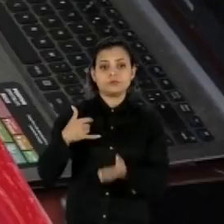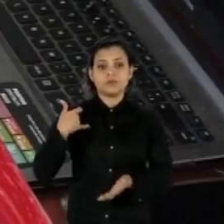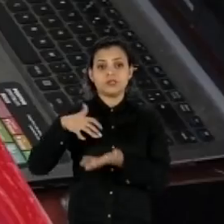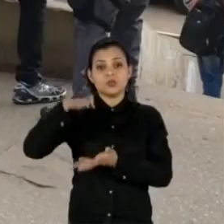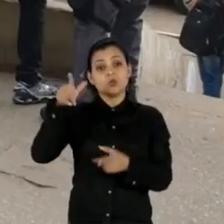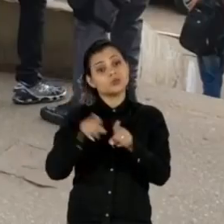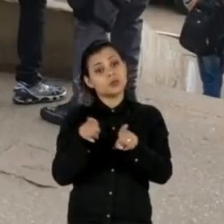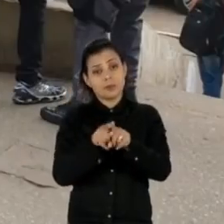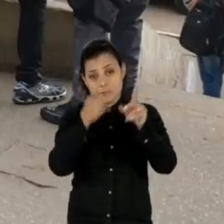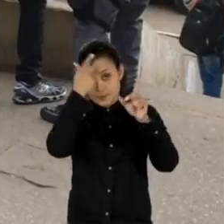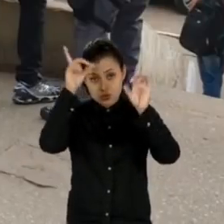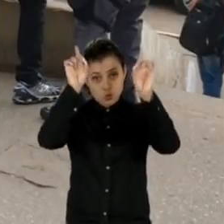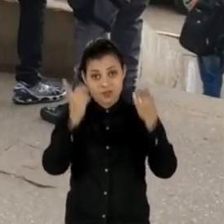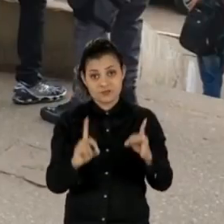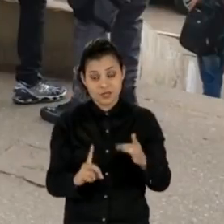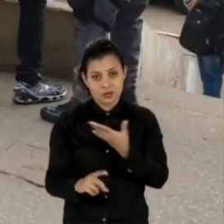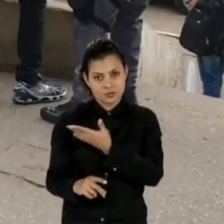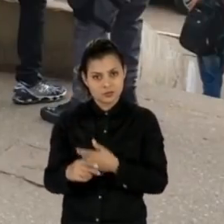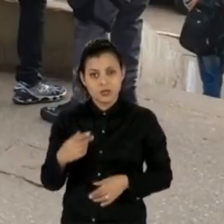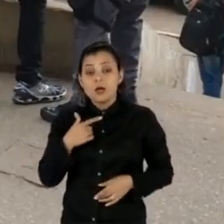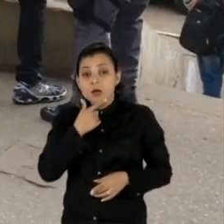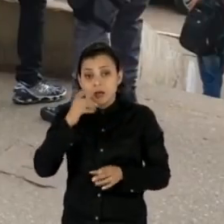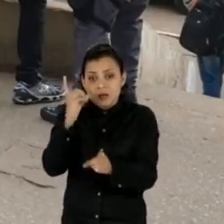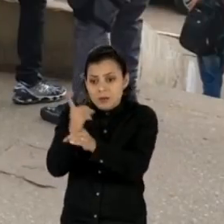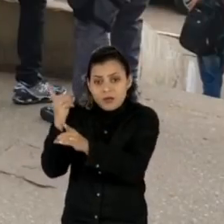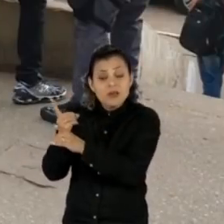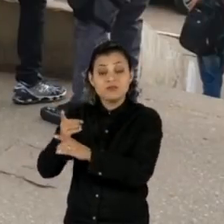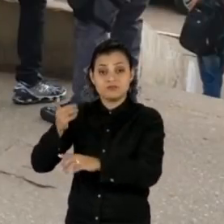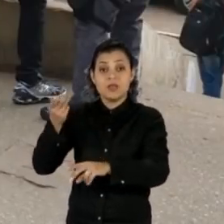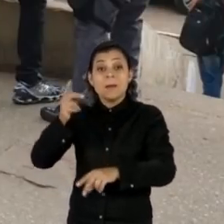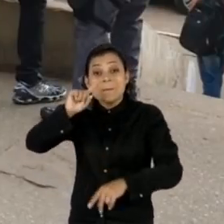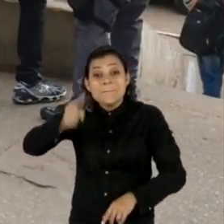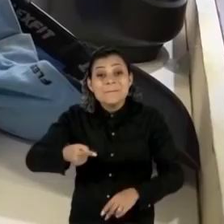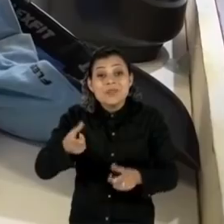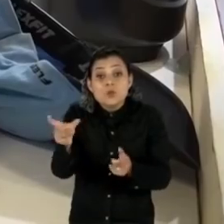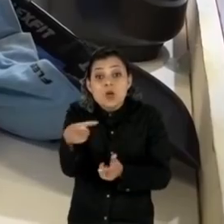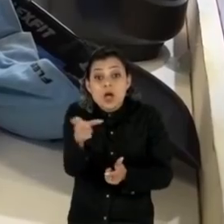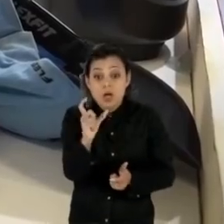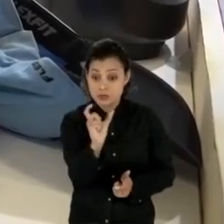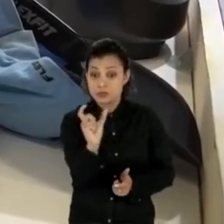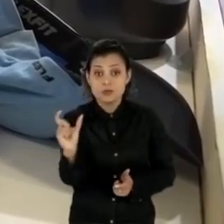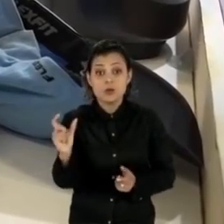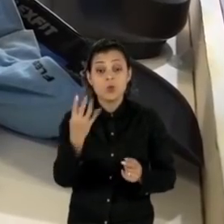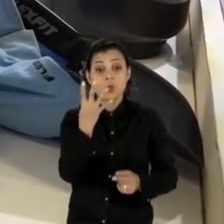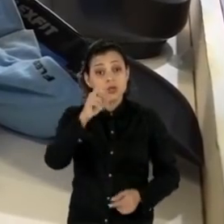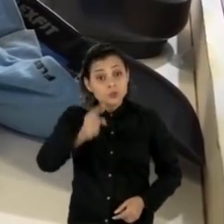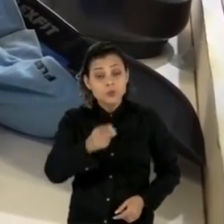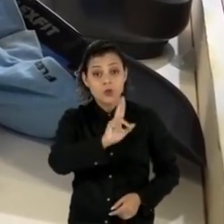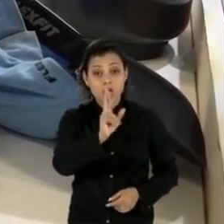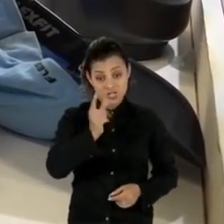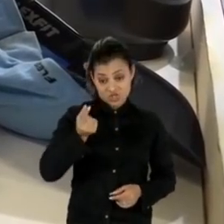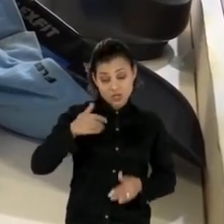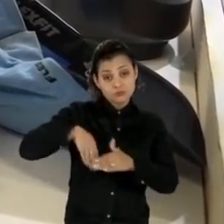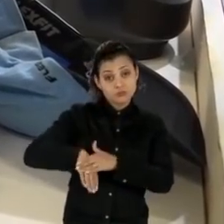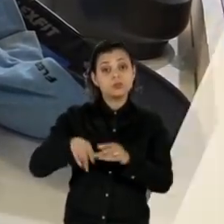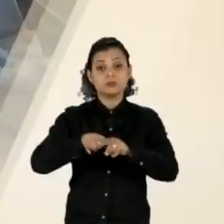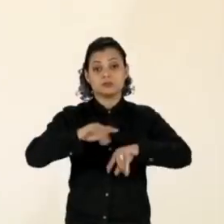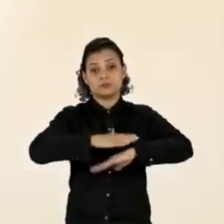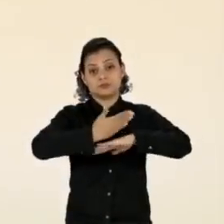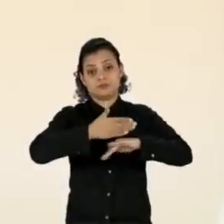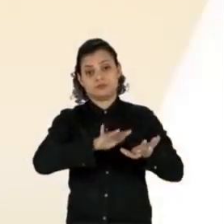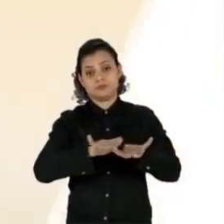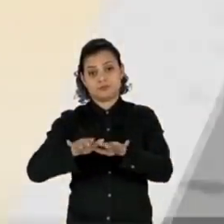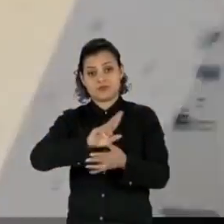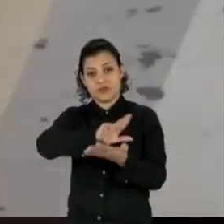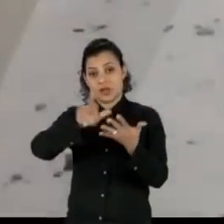idosos ou deficientes na operação a polícia apreendeu mais de mil cartões rego e quatro mil reais em dinheiro e notebooks